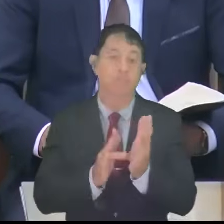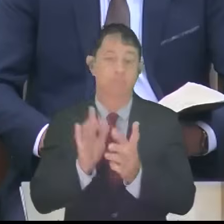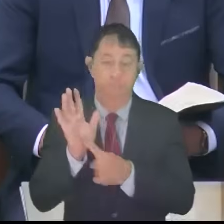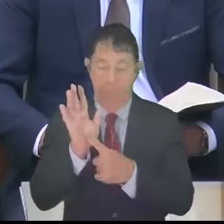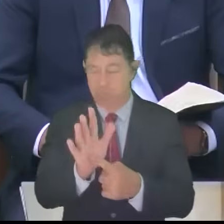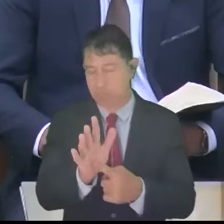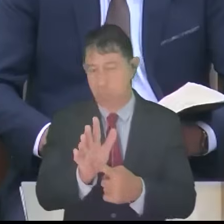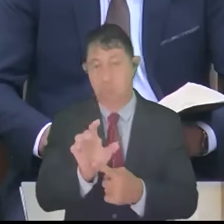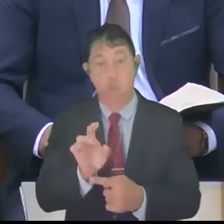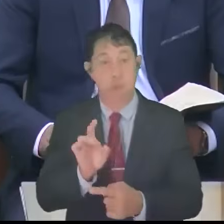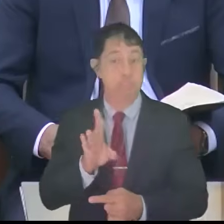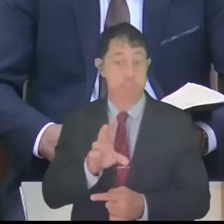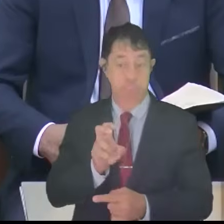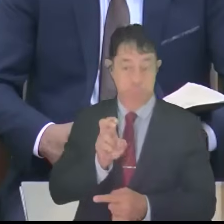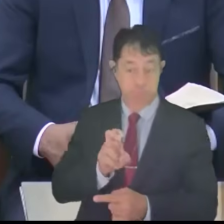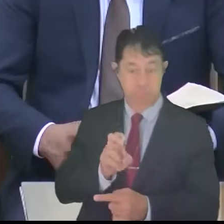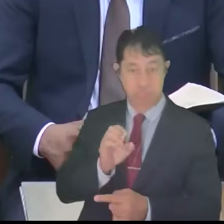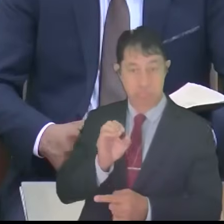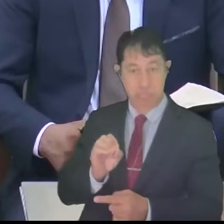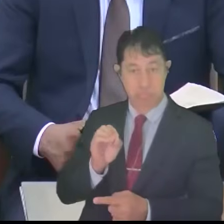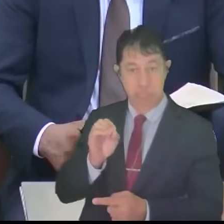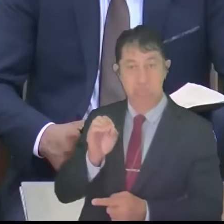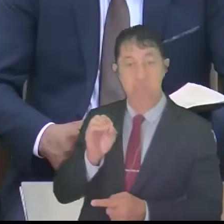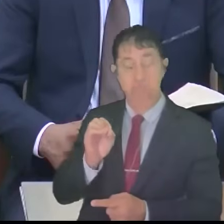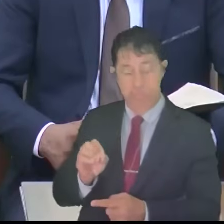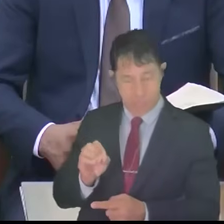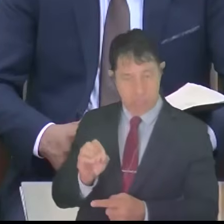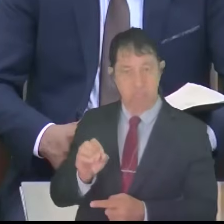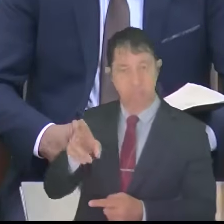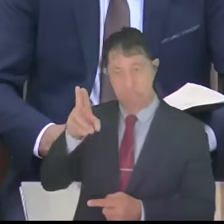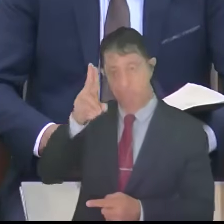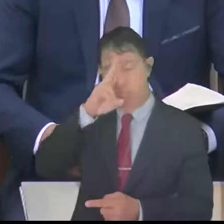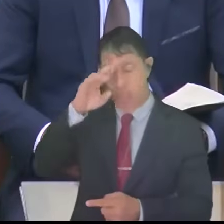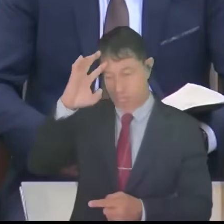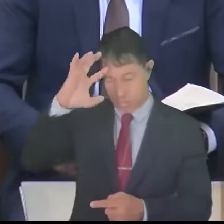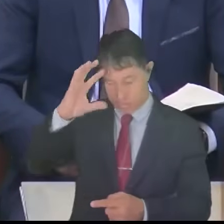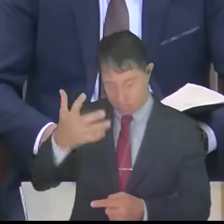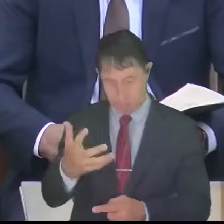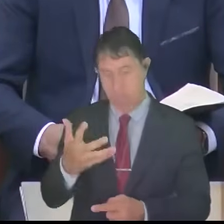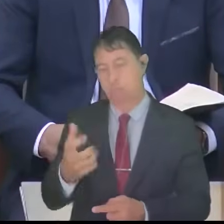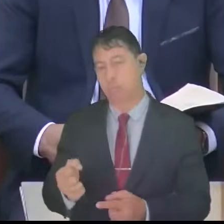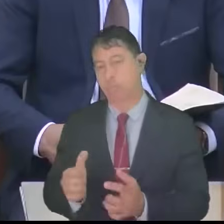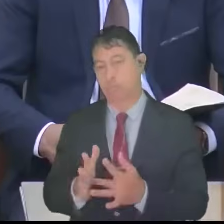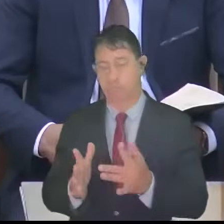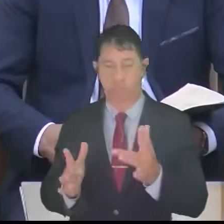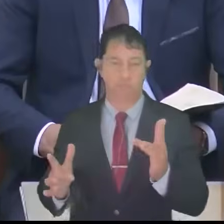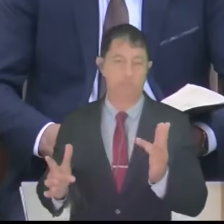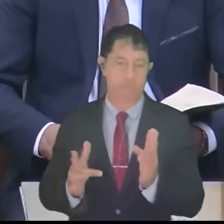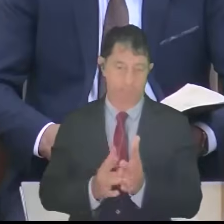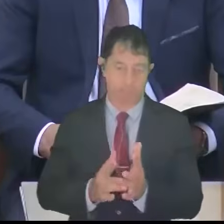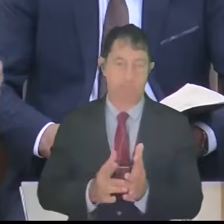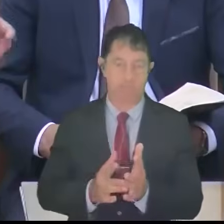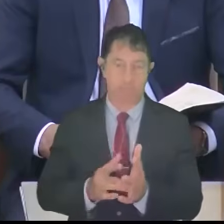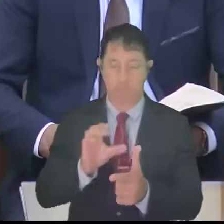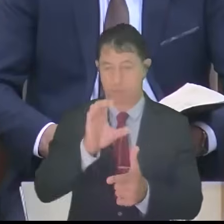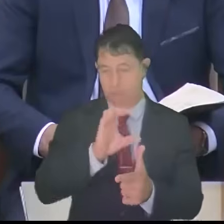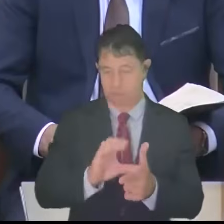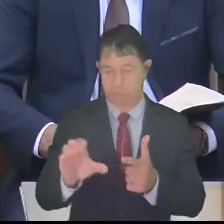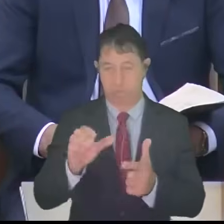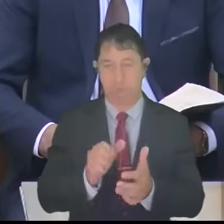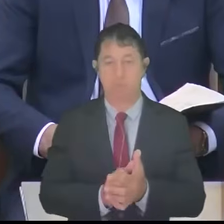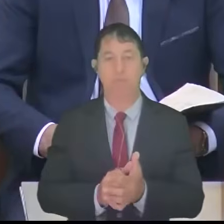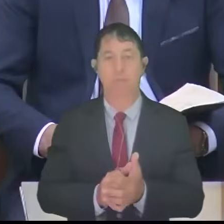crentes, conforme está escrito em 1 Coríntios, capítulo 15. Mas a Bíblia diz que quando os